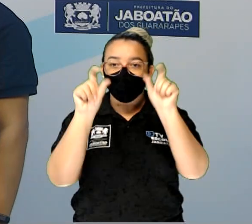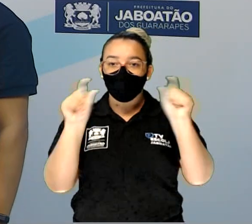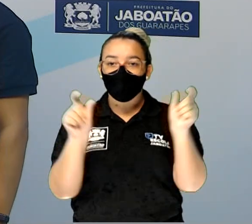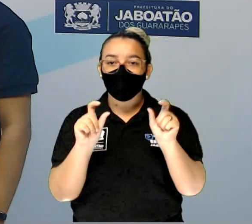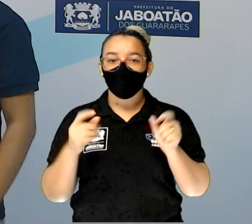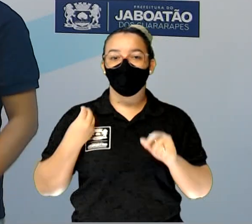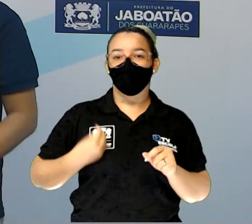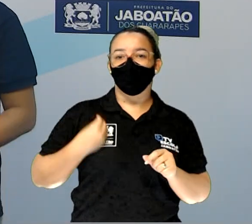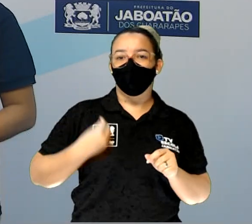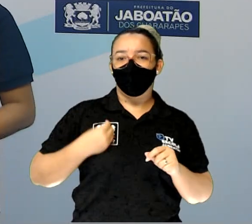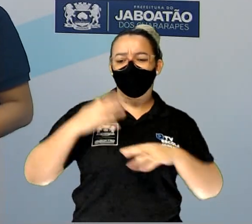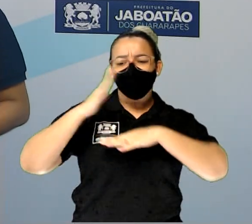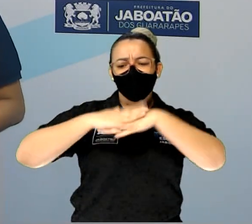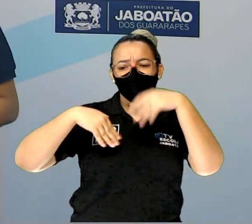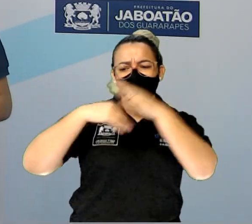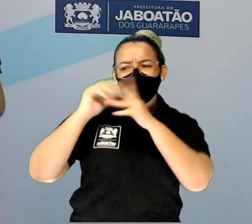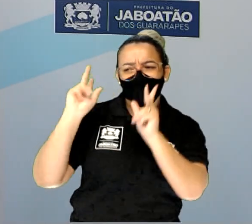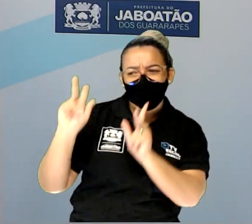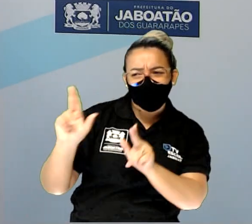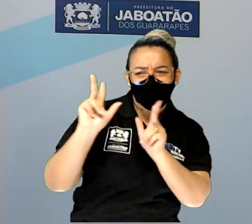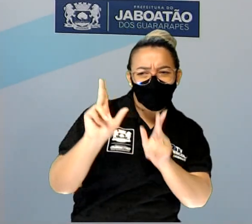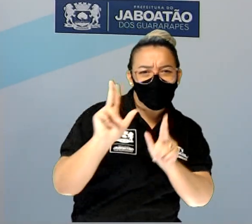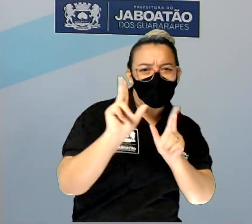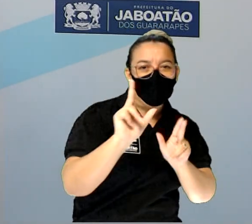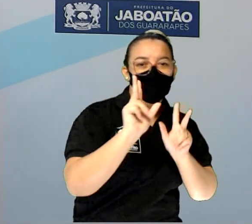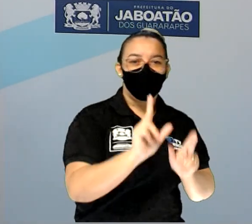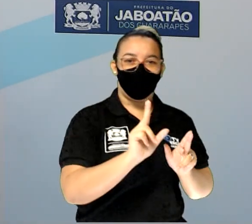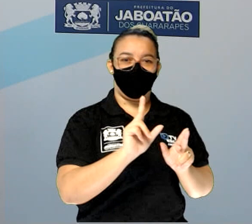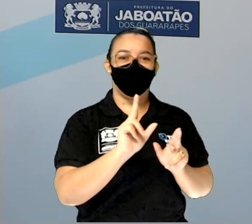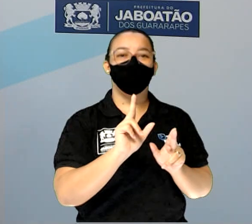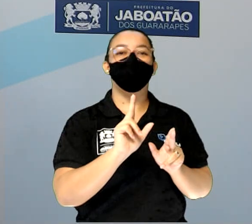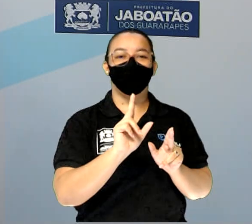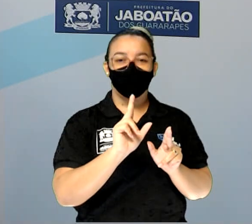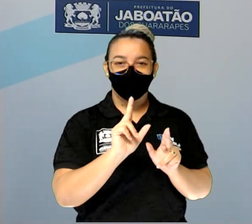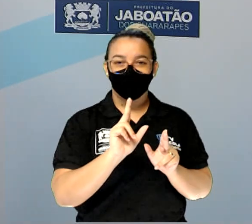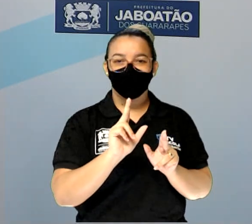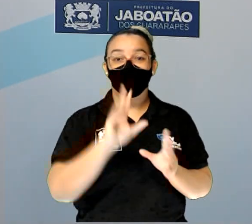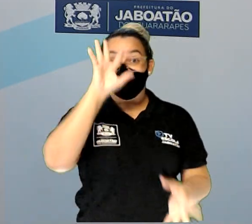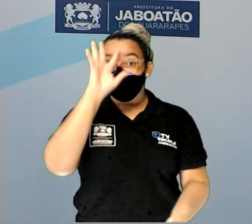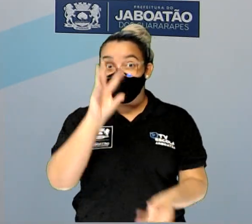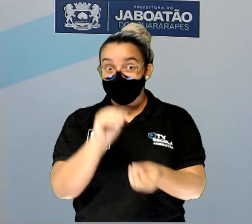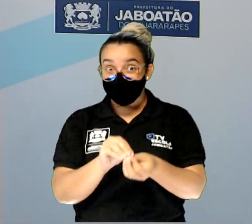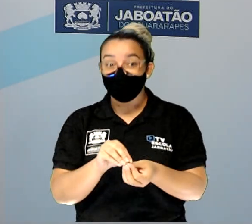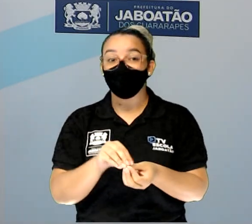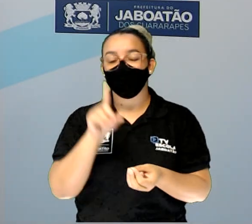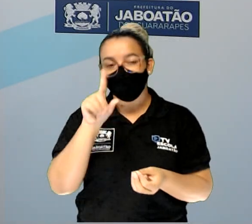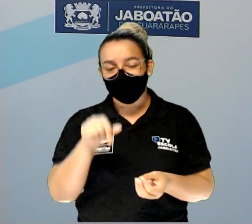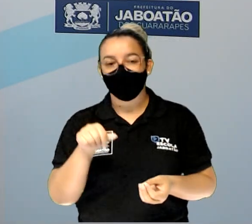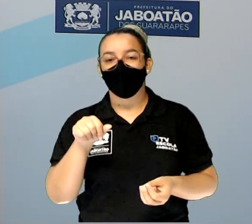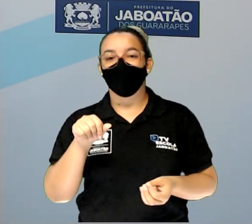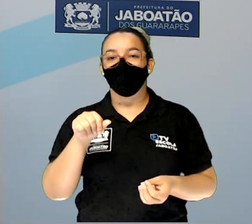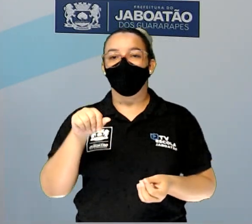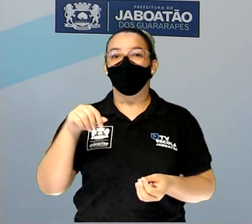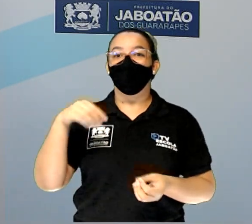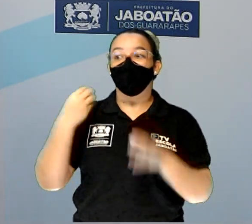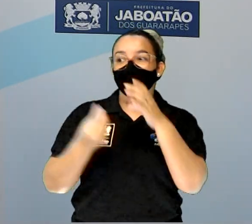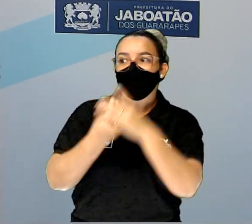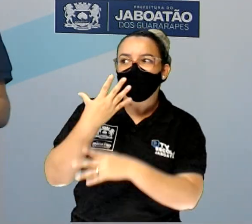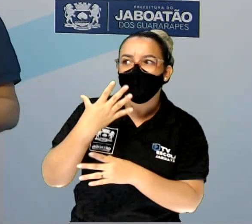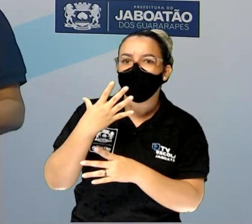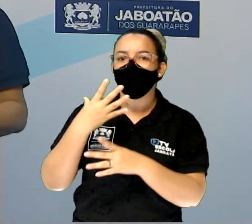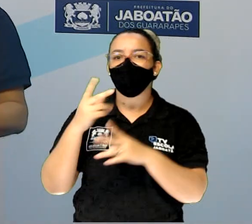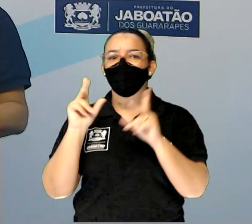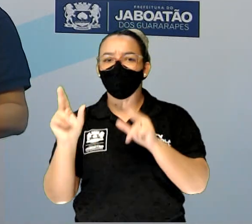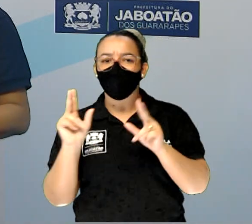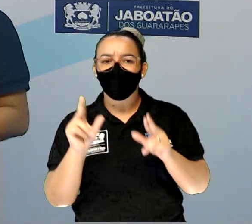certo? Isso indica que eles vieram de uma origem comum. O ATP é usado para fornecer energia para os